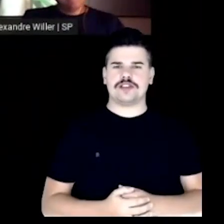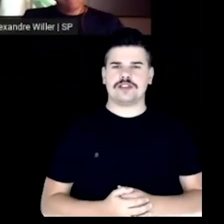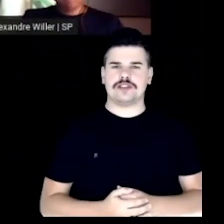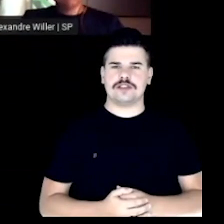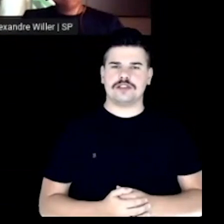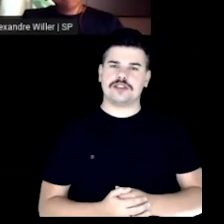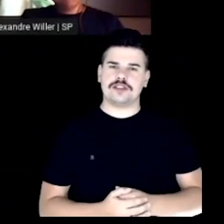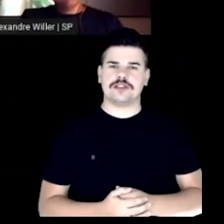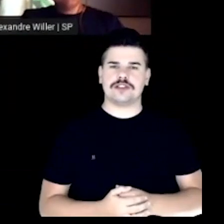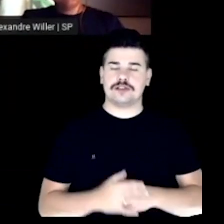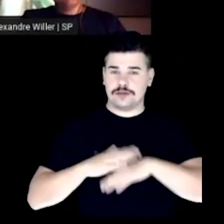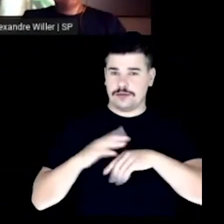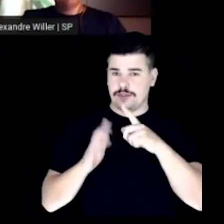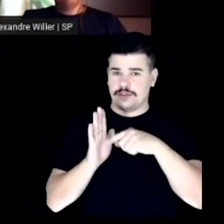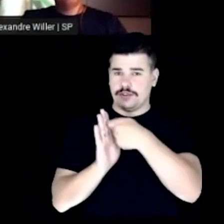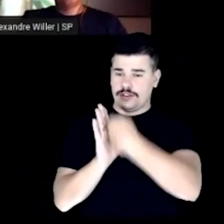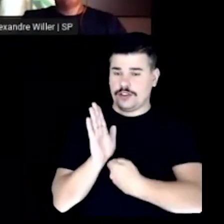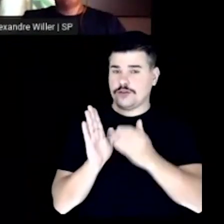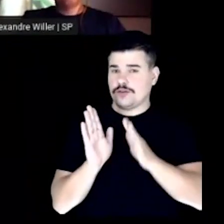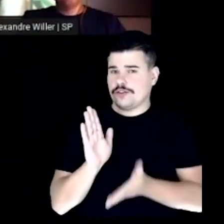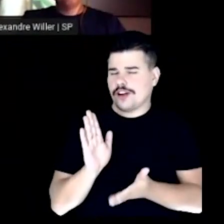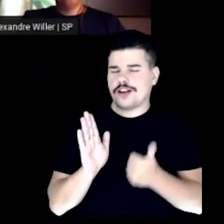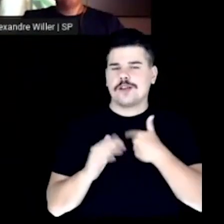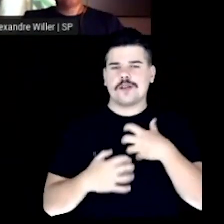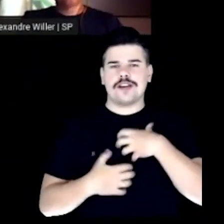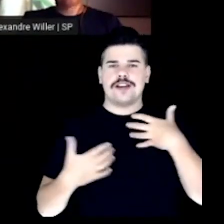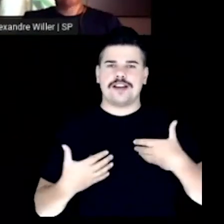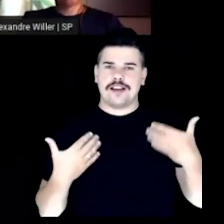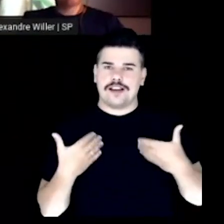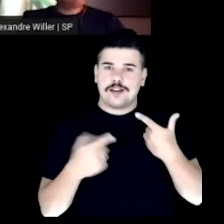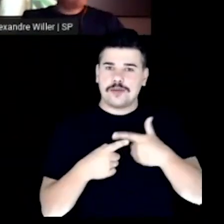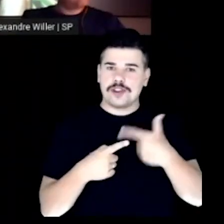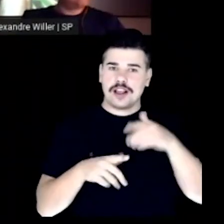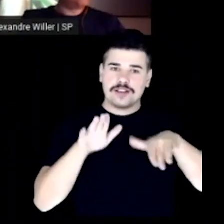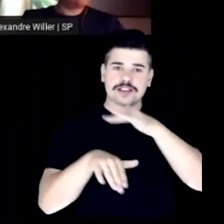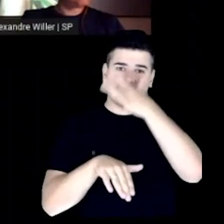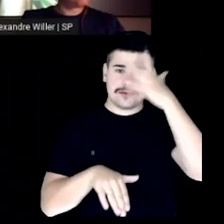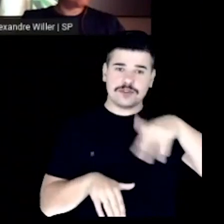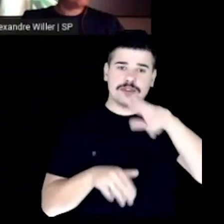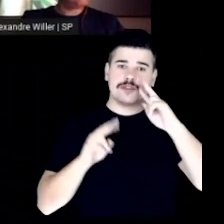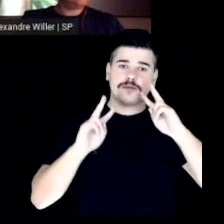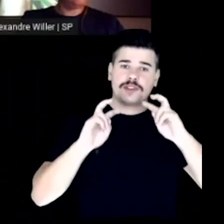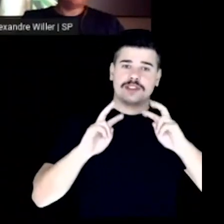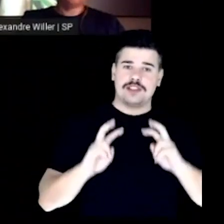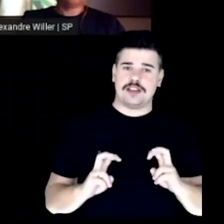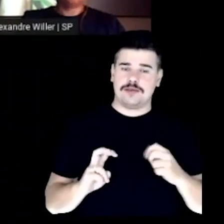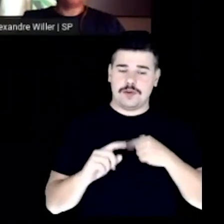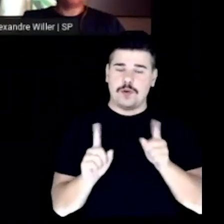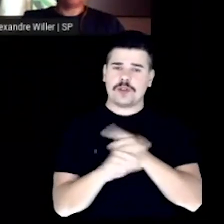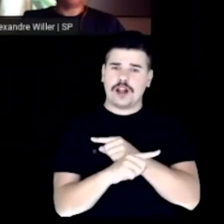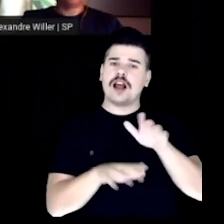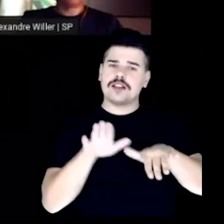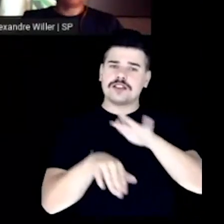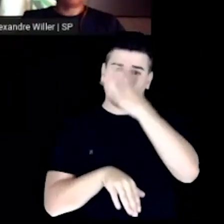para deixar isso claro, eu acho que já tá no texto, e eu fico muito contente quando as pessoas percebem, sabe, e também